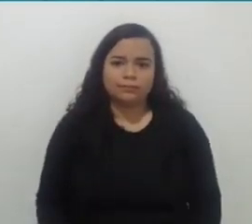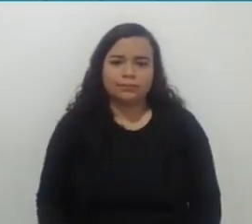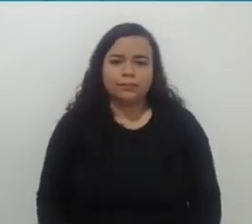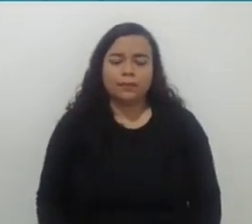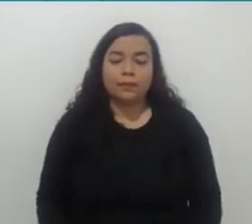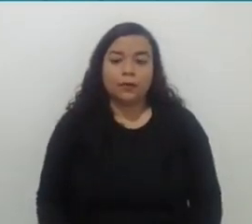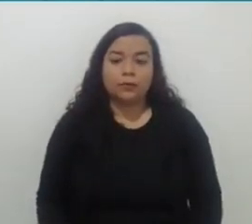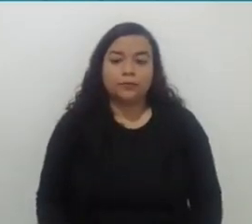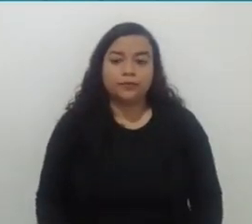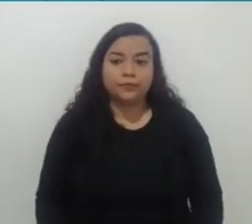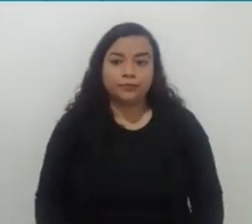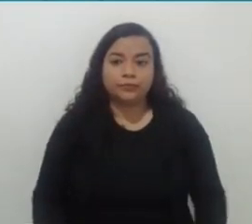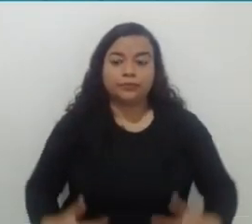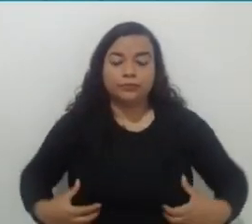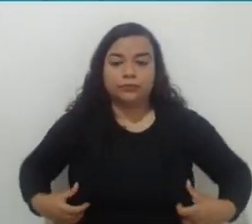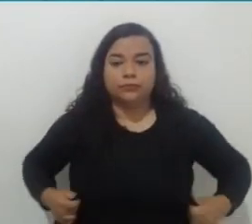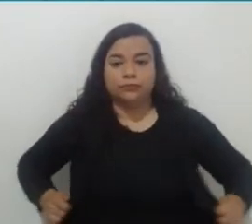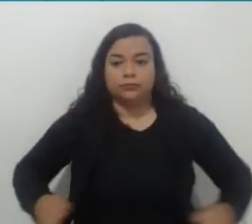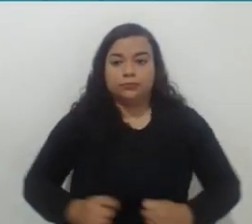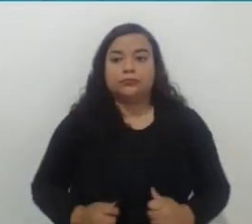aguardo, mantenho sim.